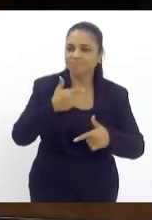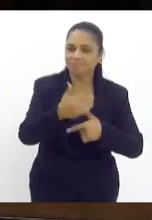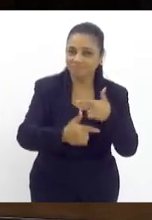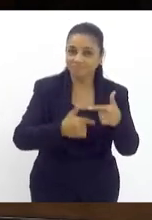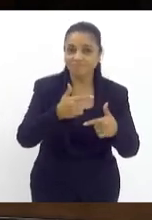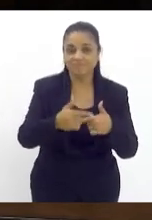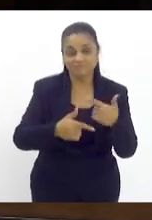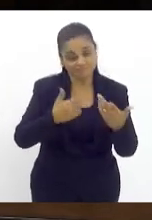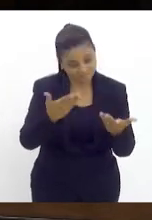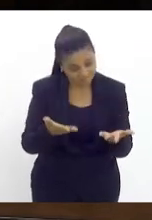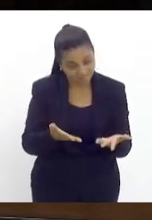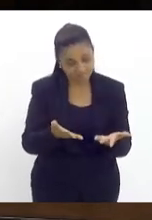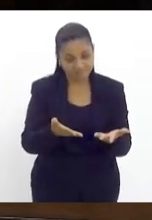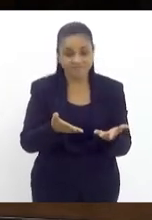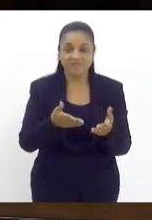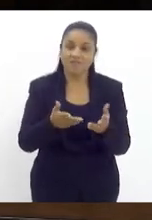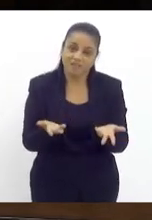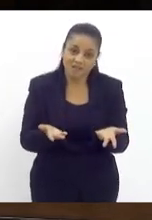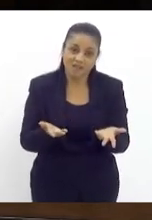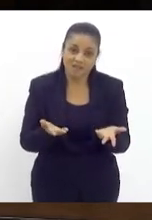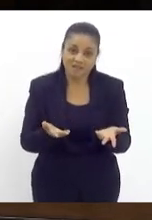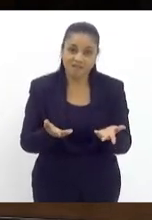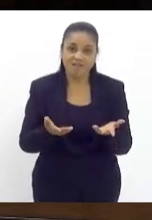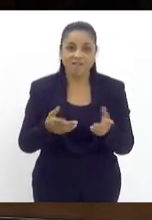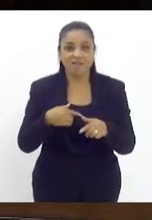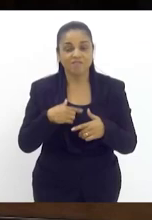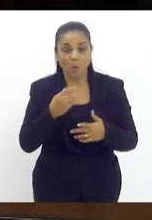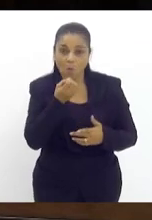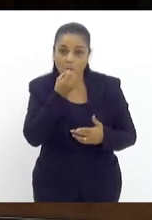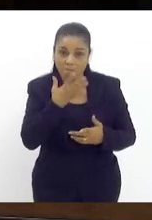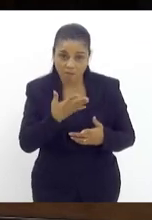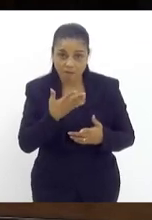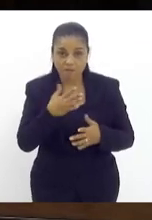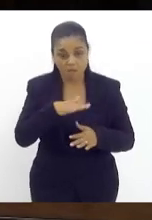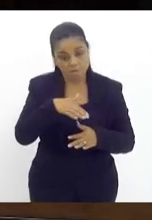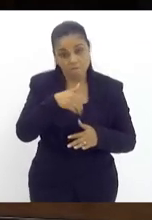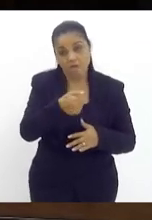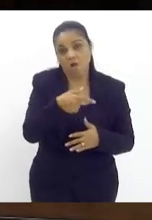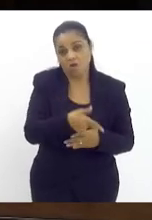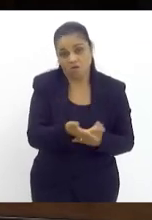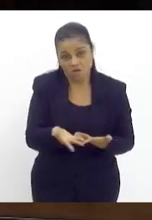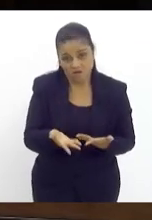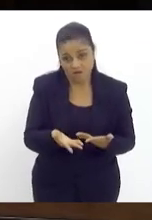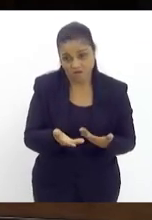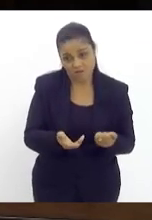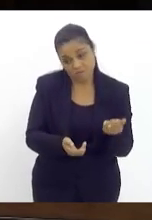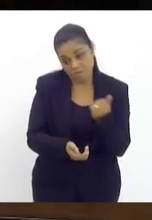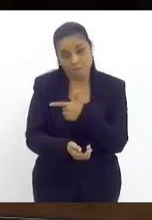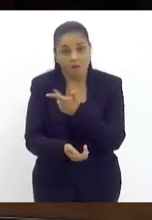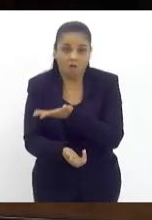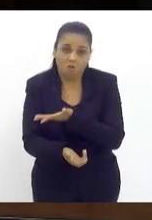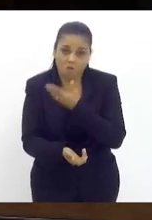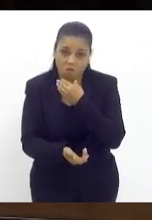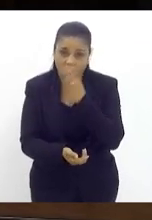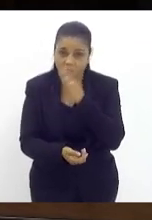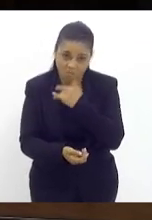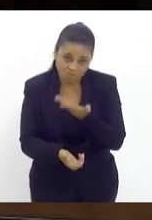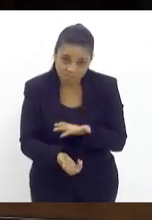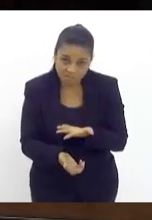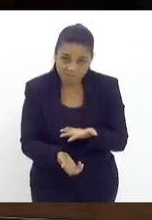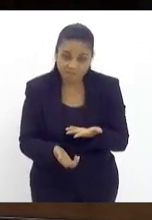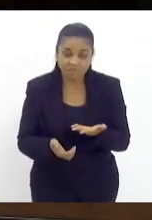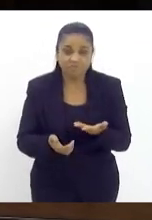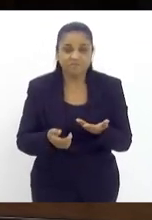mas né, se ela mata o vizinho, vai sair, né? Então, não sei, é isso que muitas vezes nos desanima. É